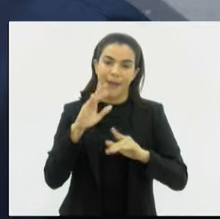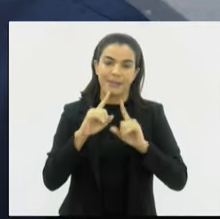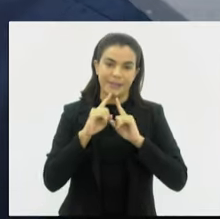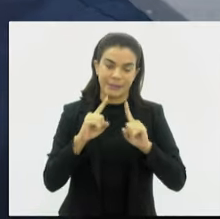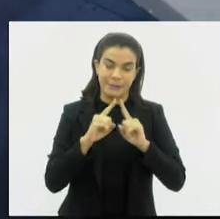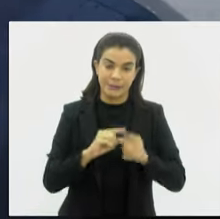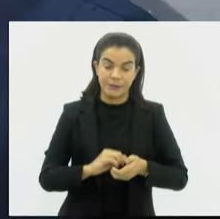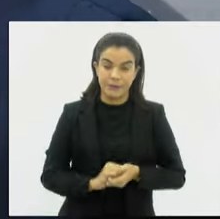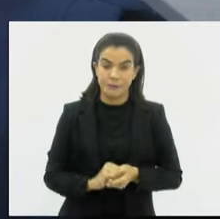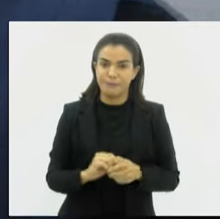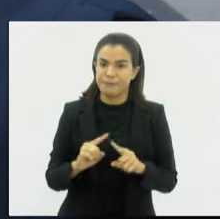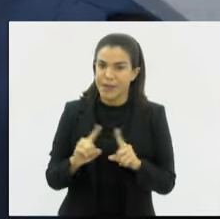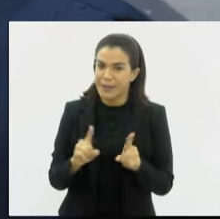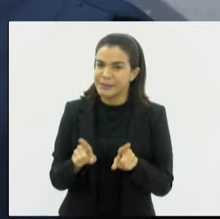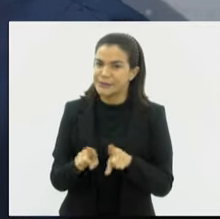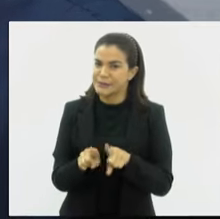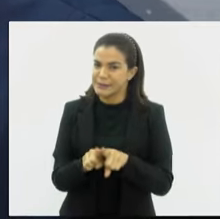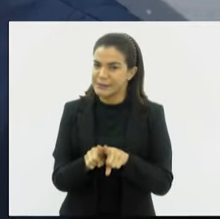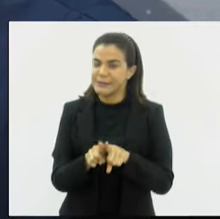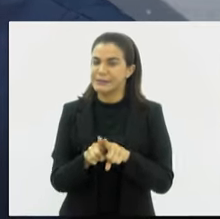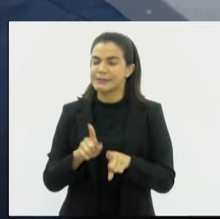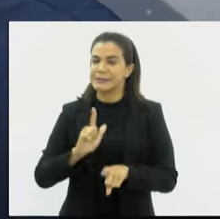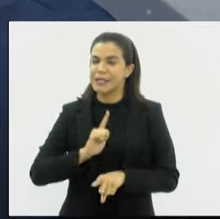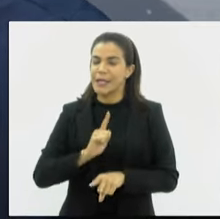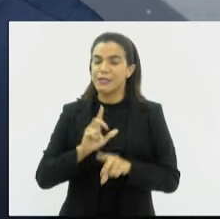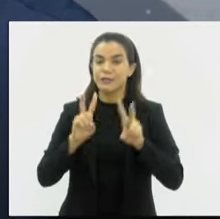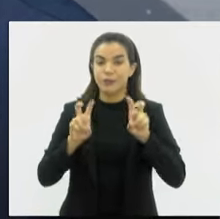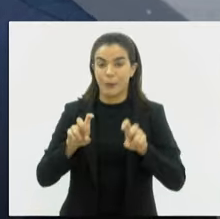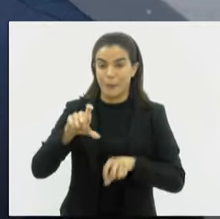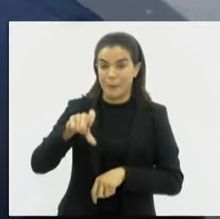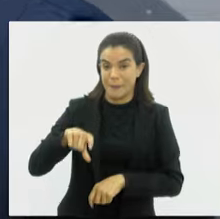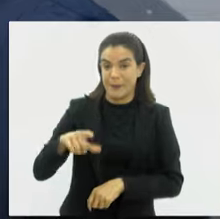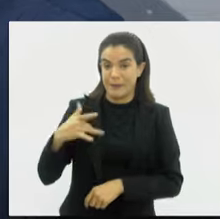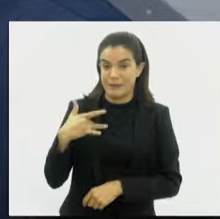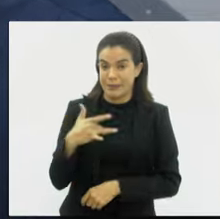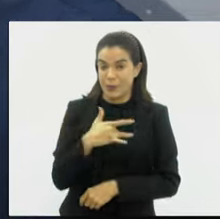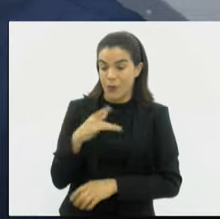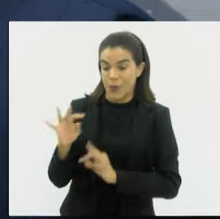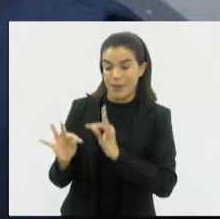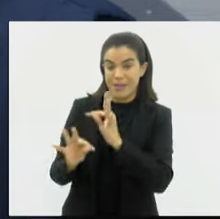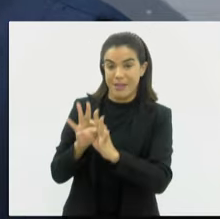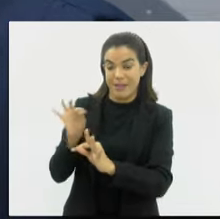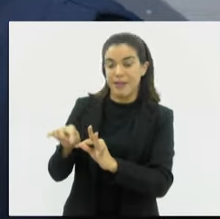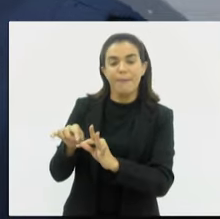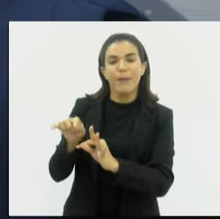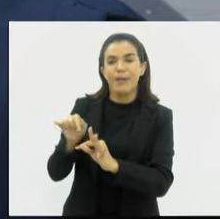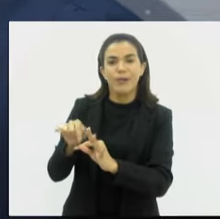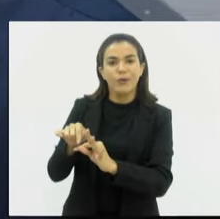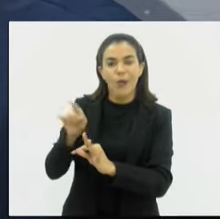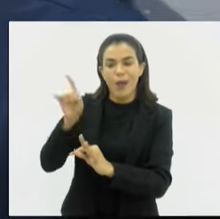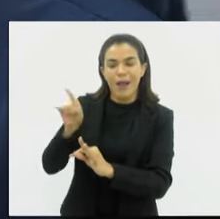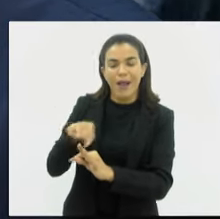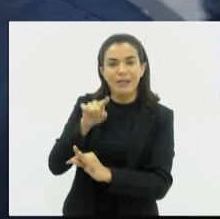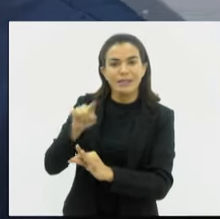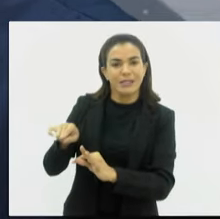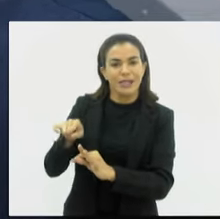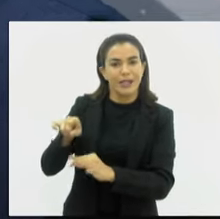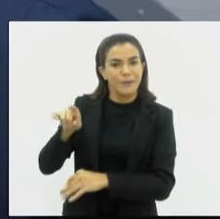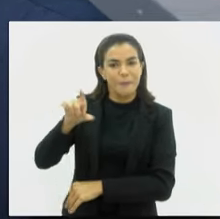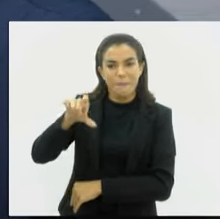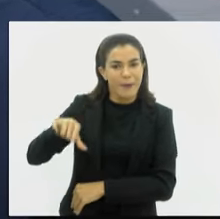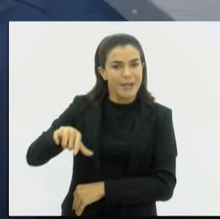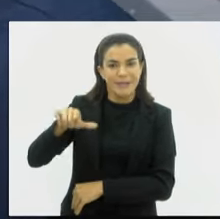Agora, hoje, sem dúvida, a questão dos planos de saúde, né? O tratamento que está sendo cancelado unilateralmente pelos planos.